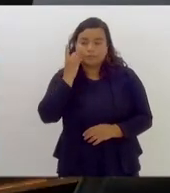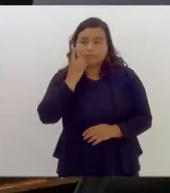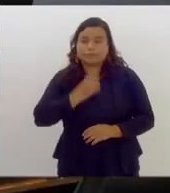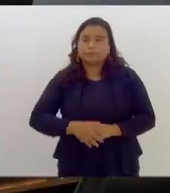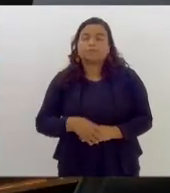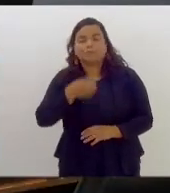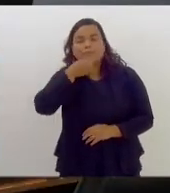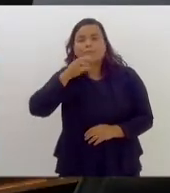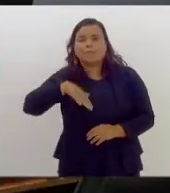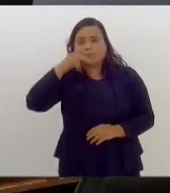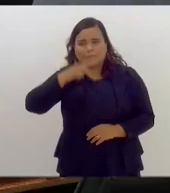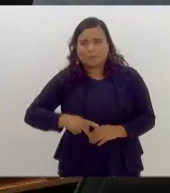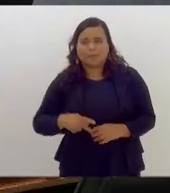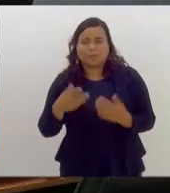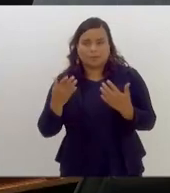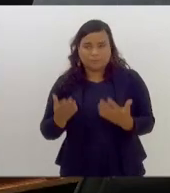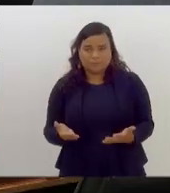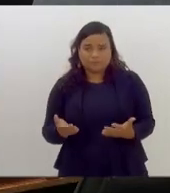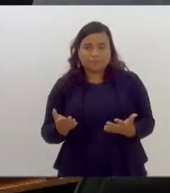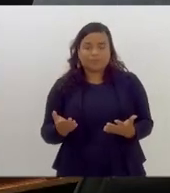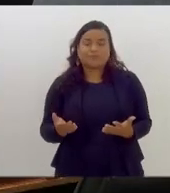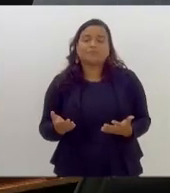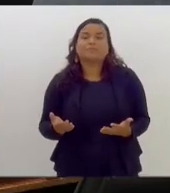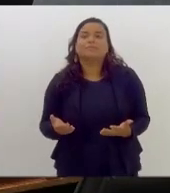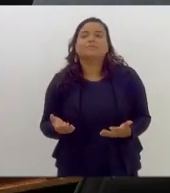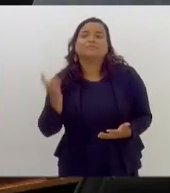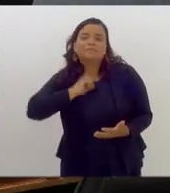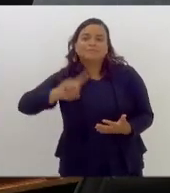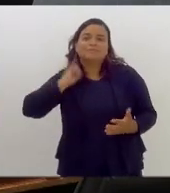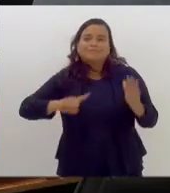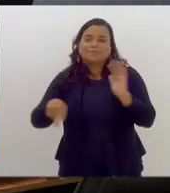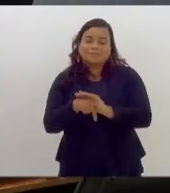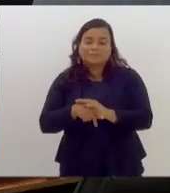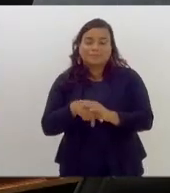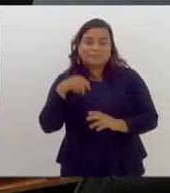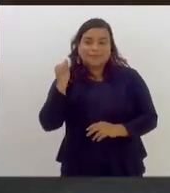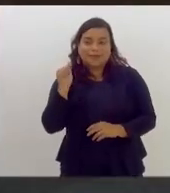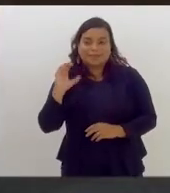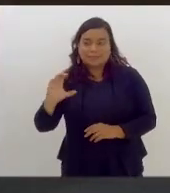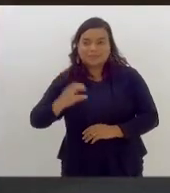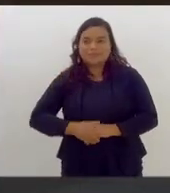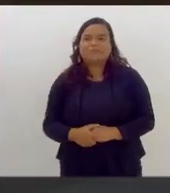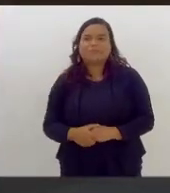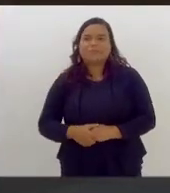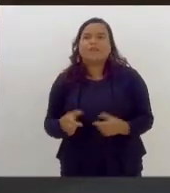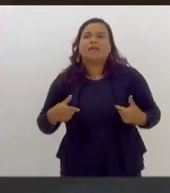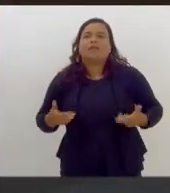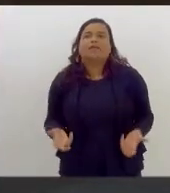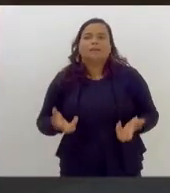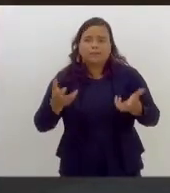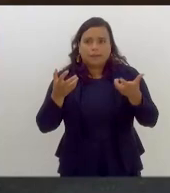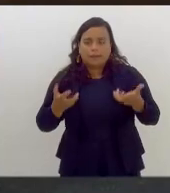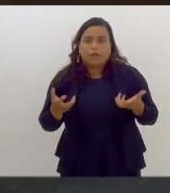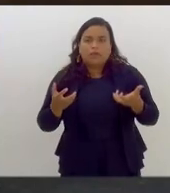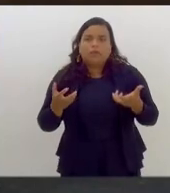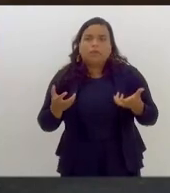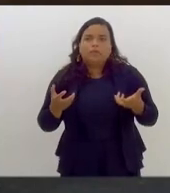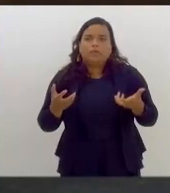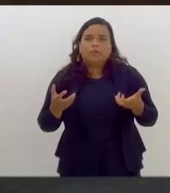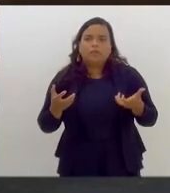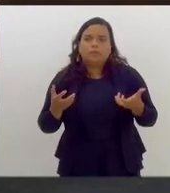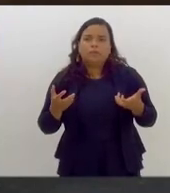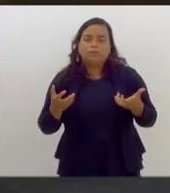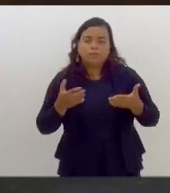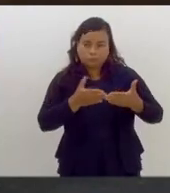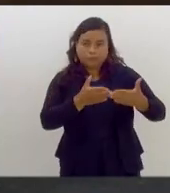Boa tarde, presidente orgânico rubro-negro, André Siciliano. Eu queria, data vênia